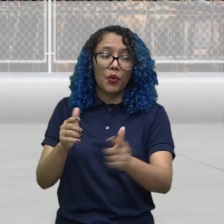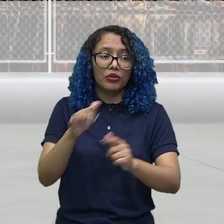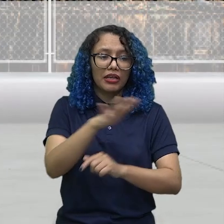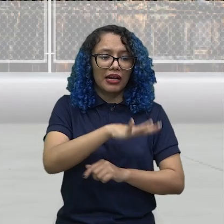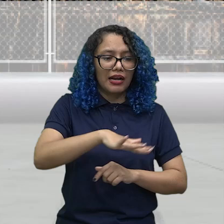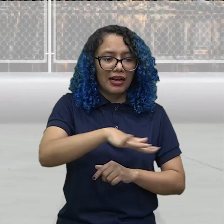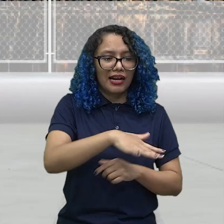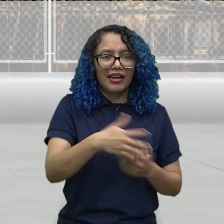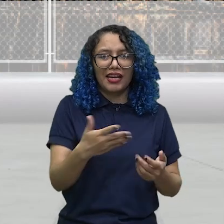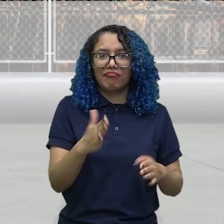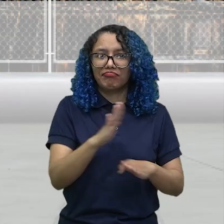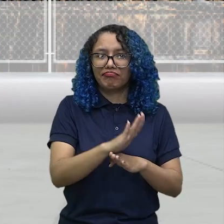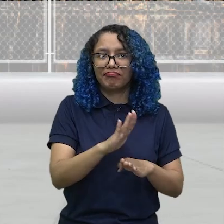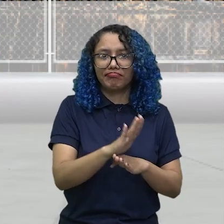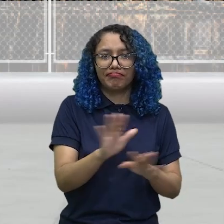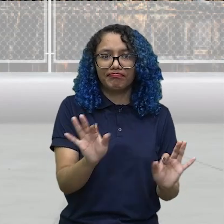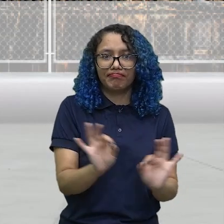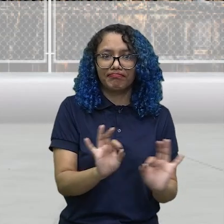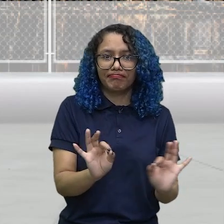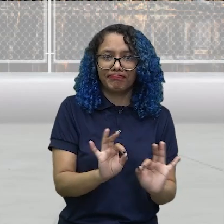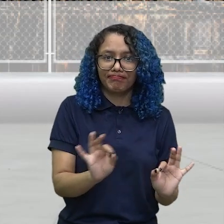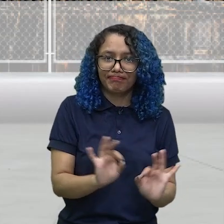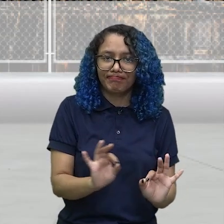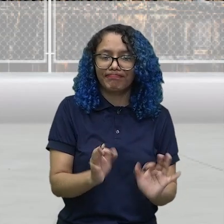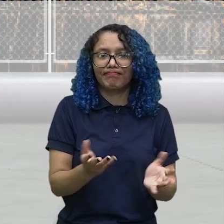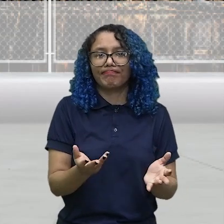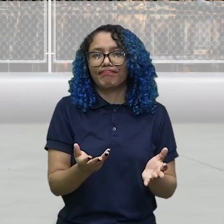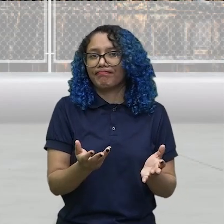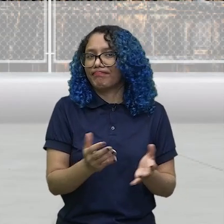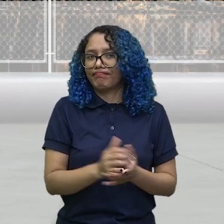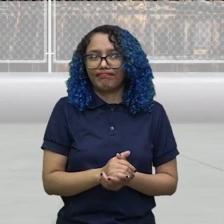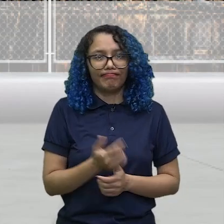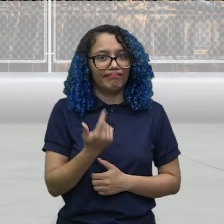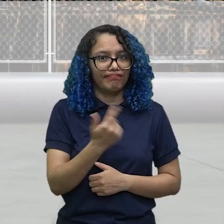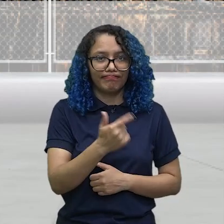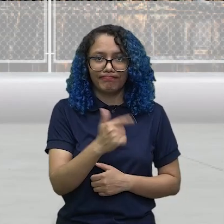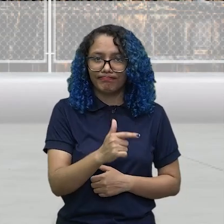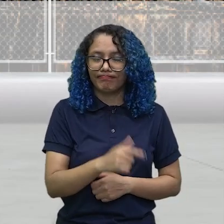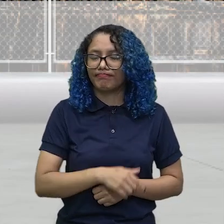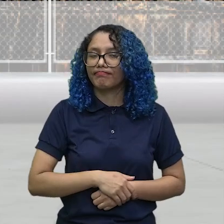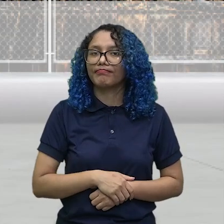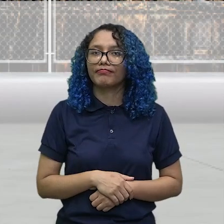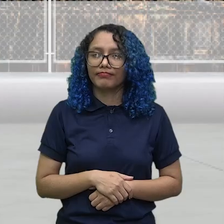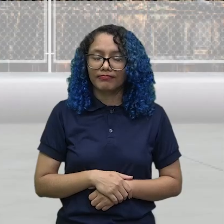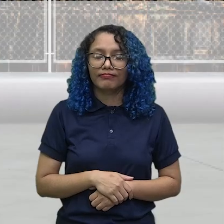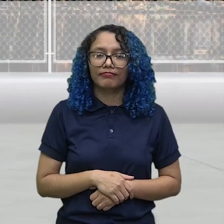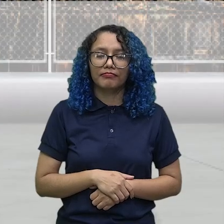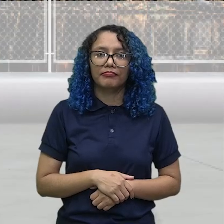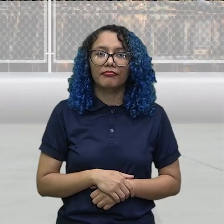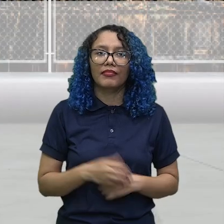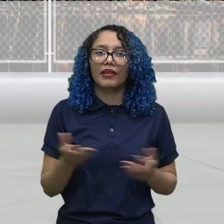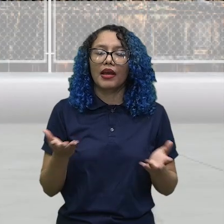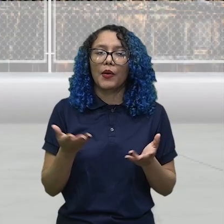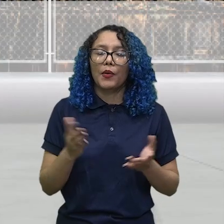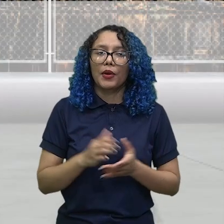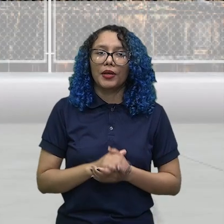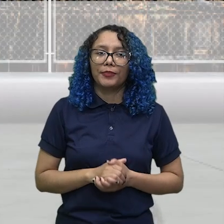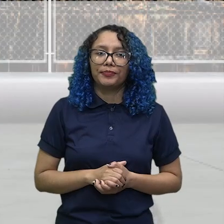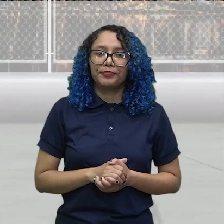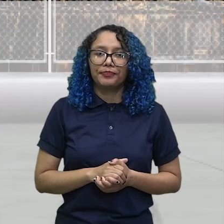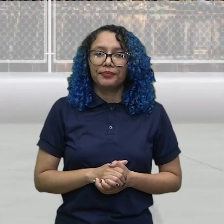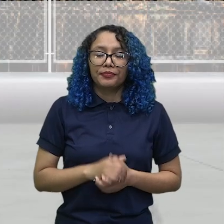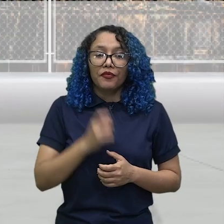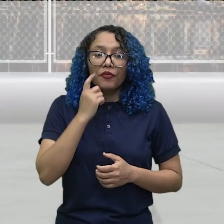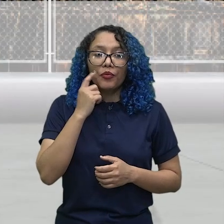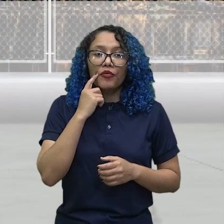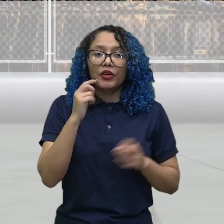cidade desassistida de infraestrutura e de equipamentos urbanos, tá? Bem, vou tratar agora com vocês